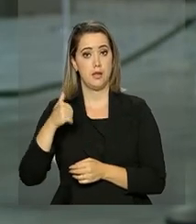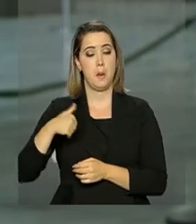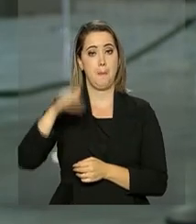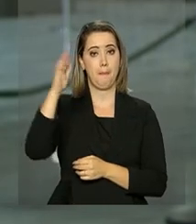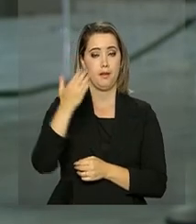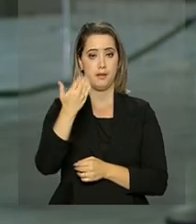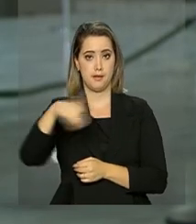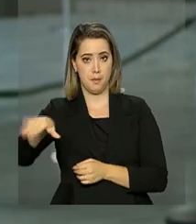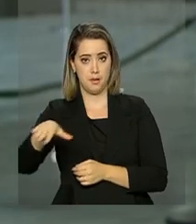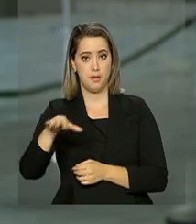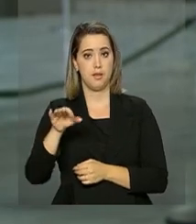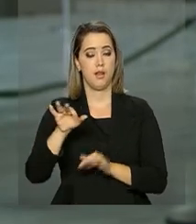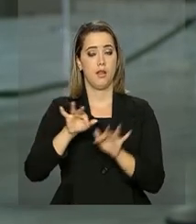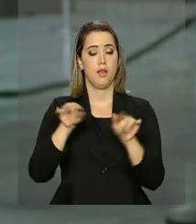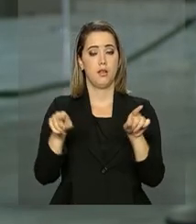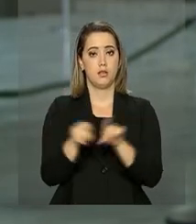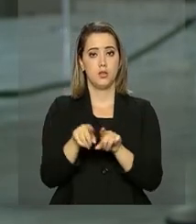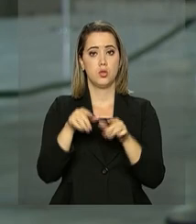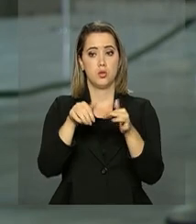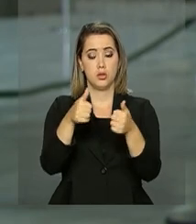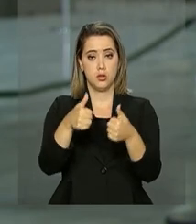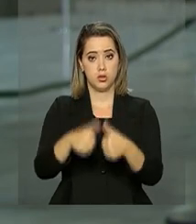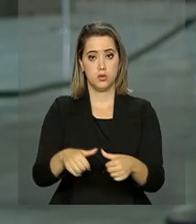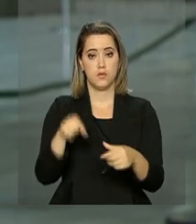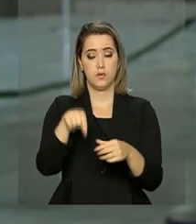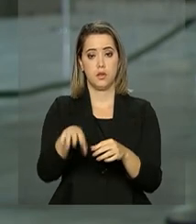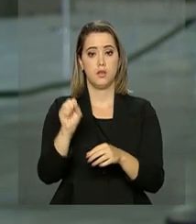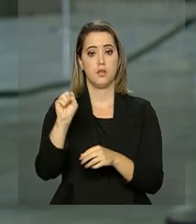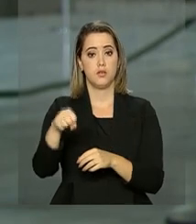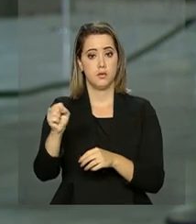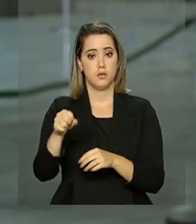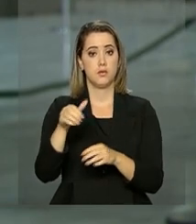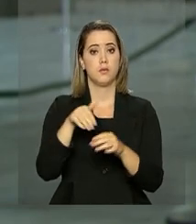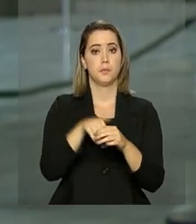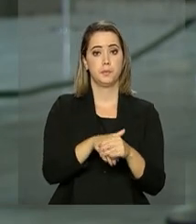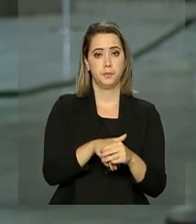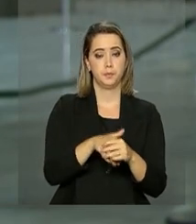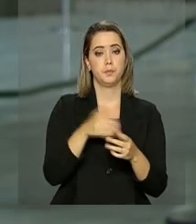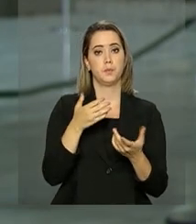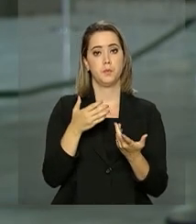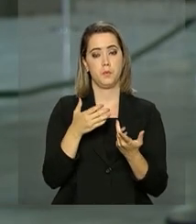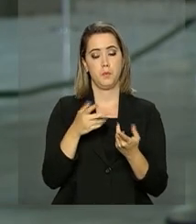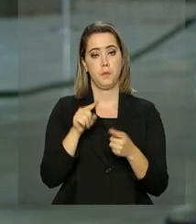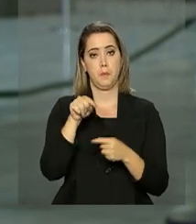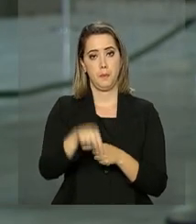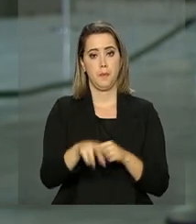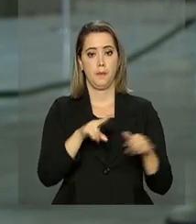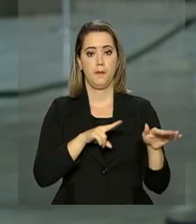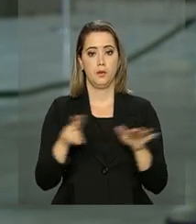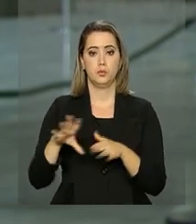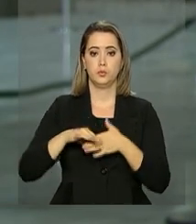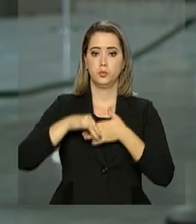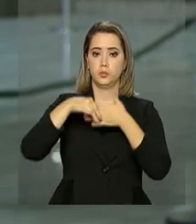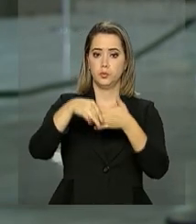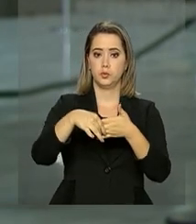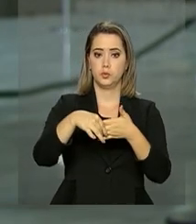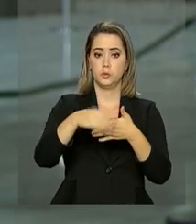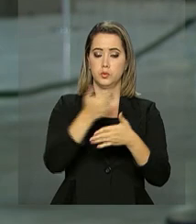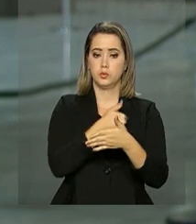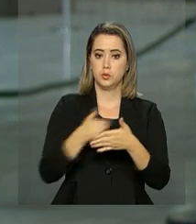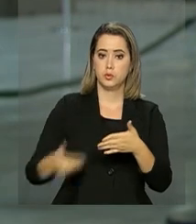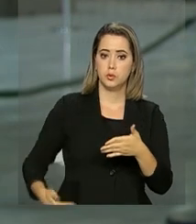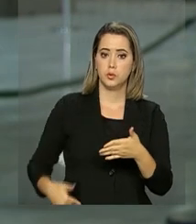senadores presentes na hora da votação votarem a favor. Nesta semana, o líder do governo